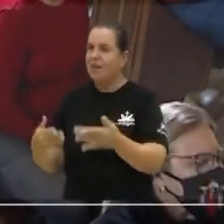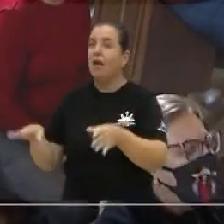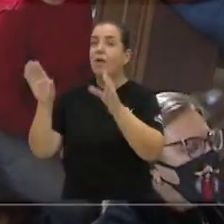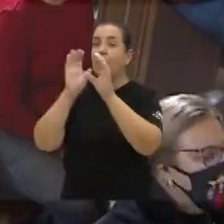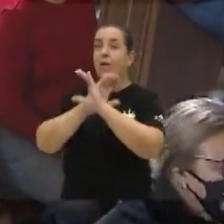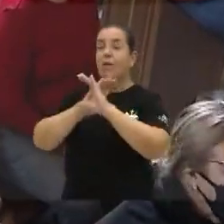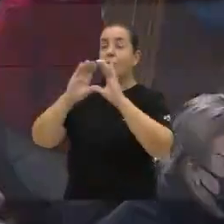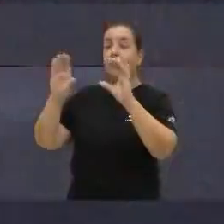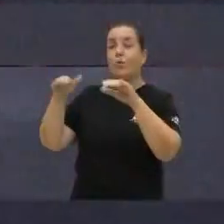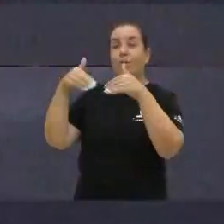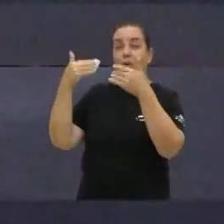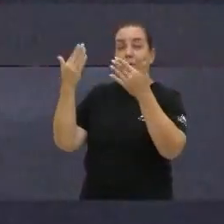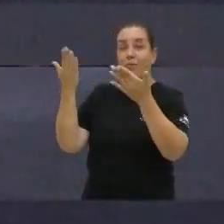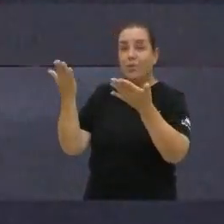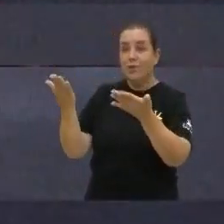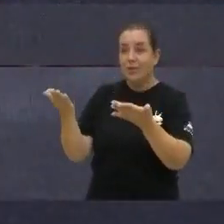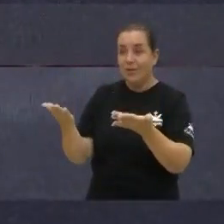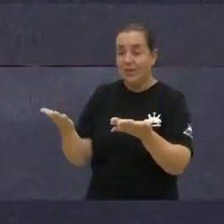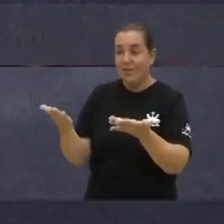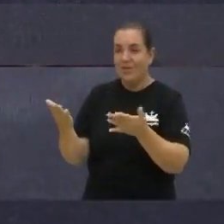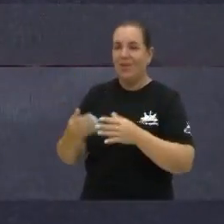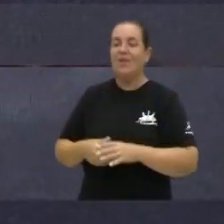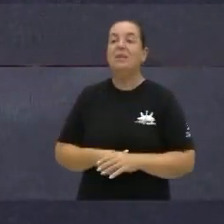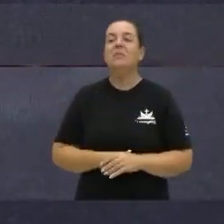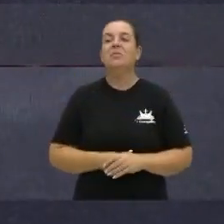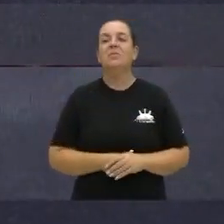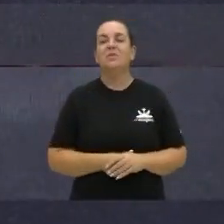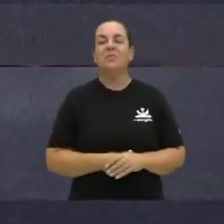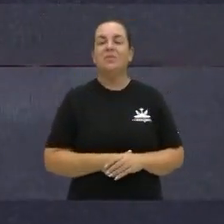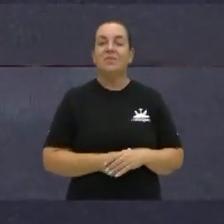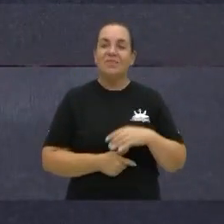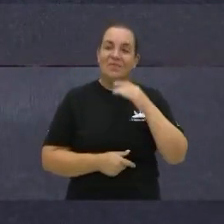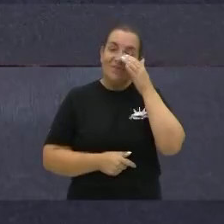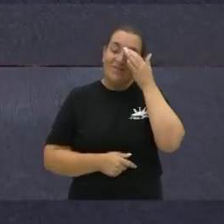Jesus, eu confio em